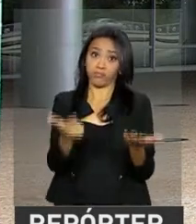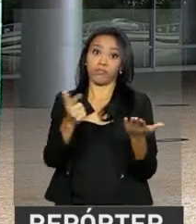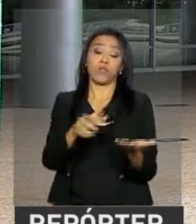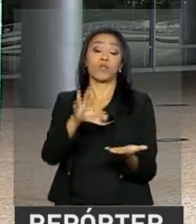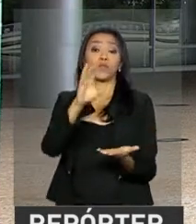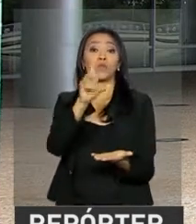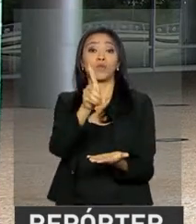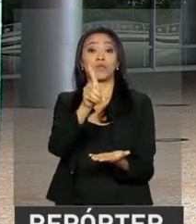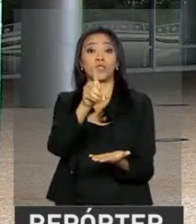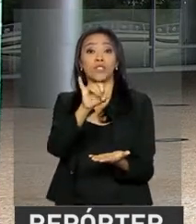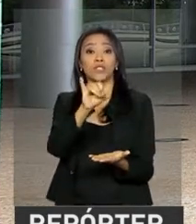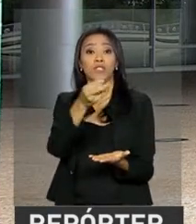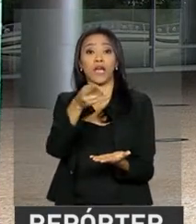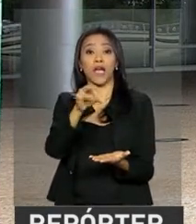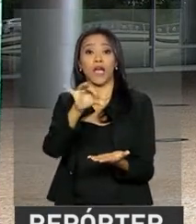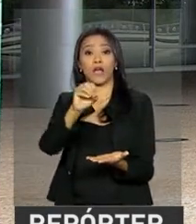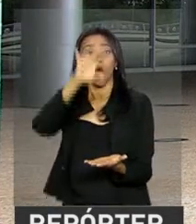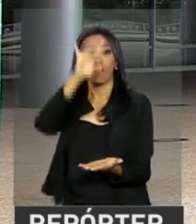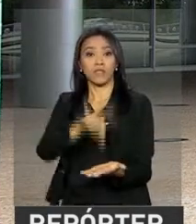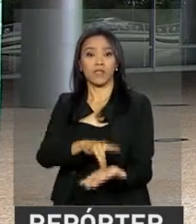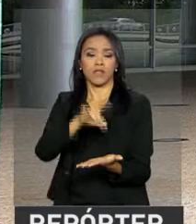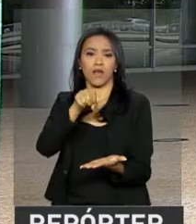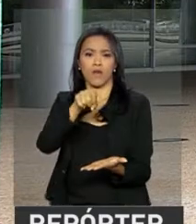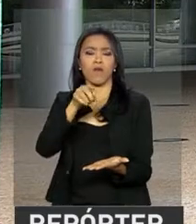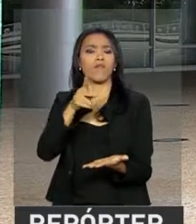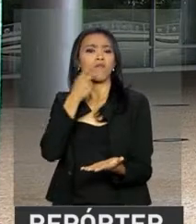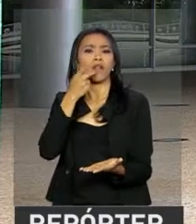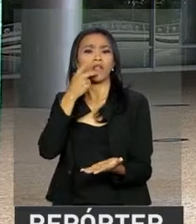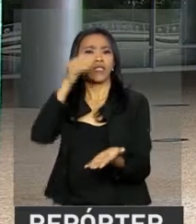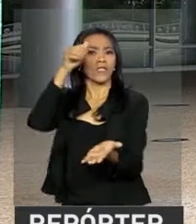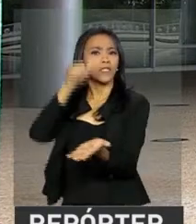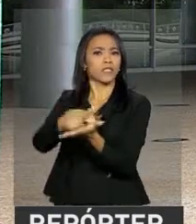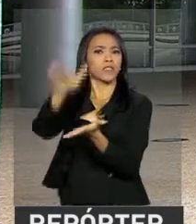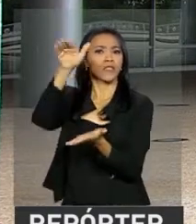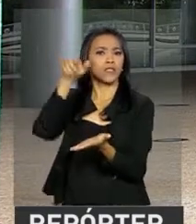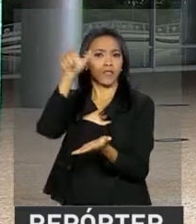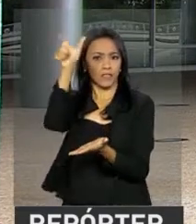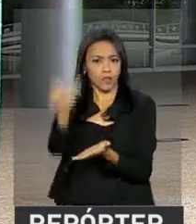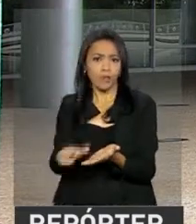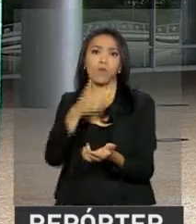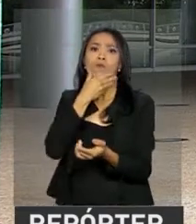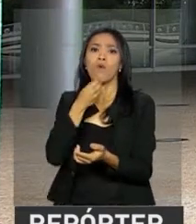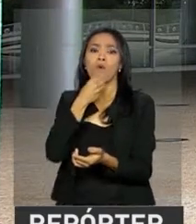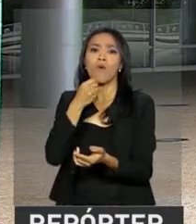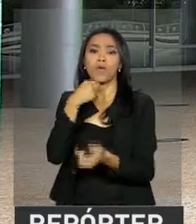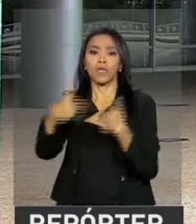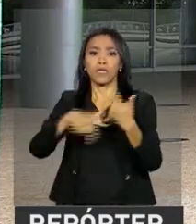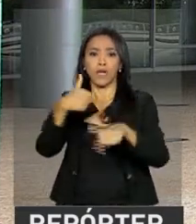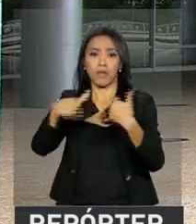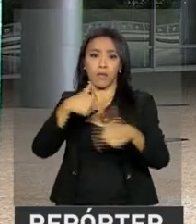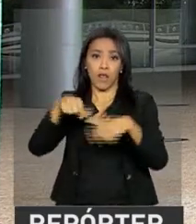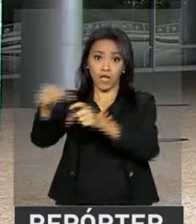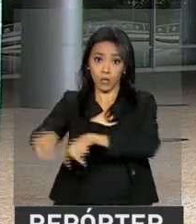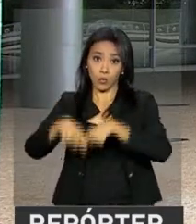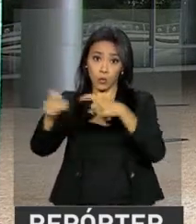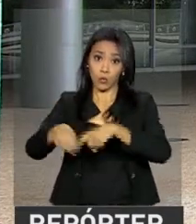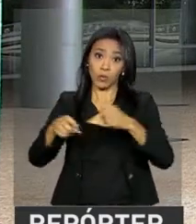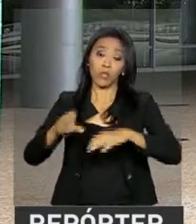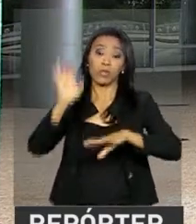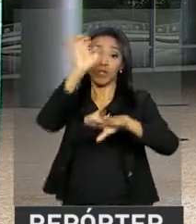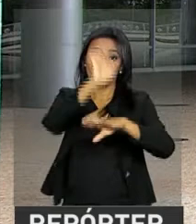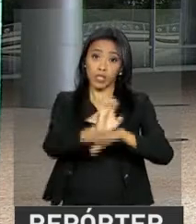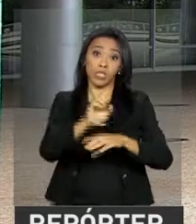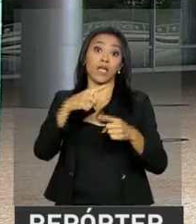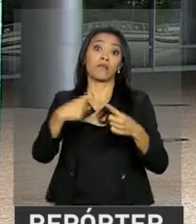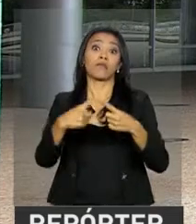ministério da agricultura determina a exoneração do superintendente de agricultura do ministério da agricultura nos estados do